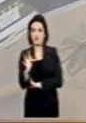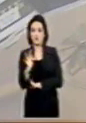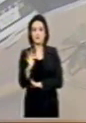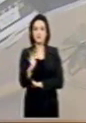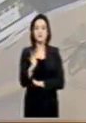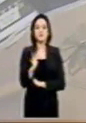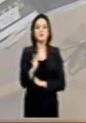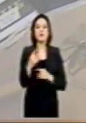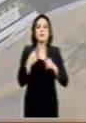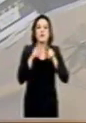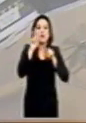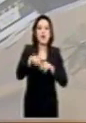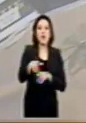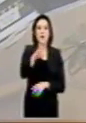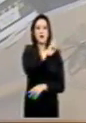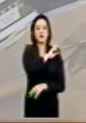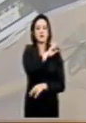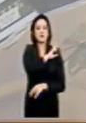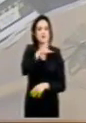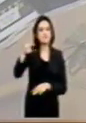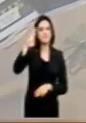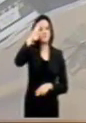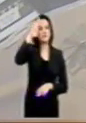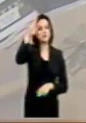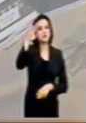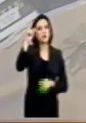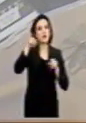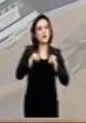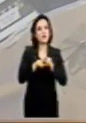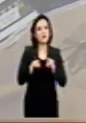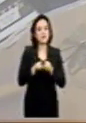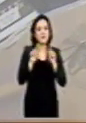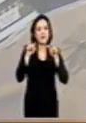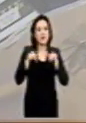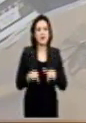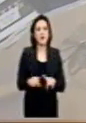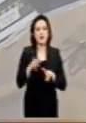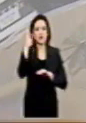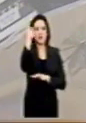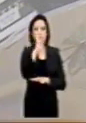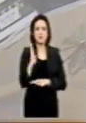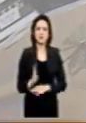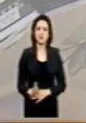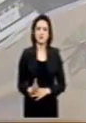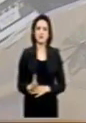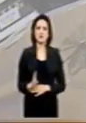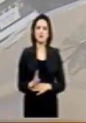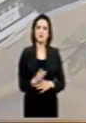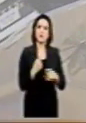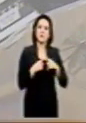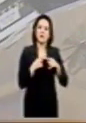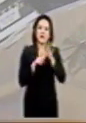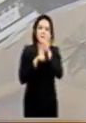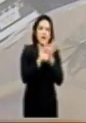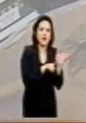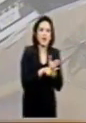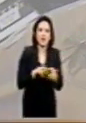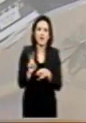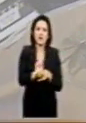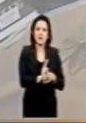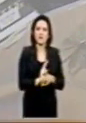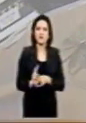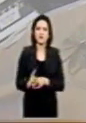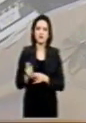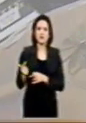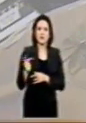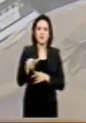órgão responsável exclusivo no nosso sistema de freios e contrapeso, para investigar órgão autônomo independente